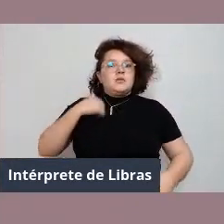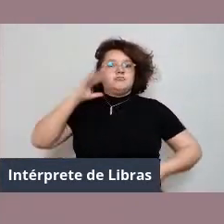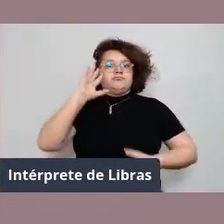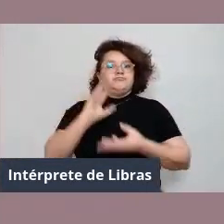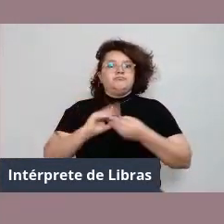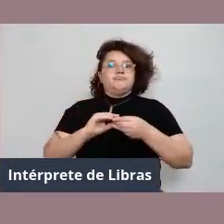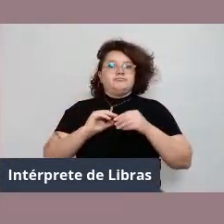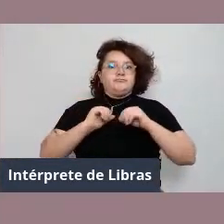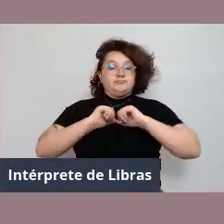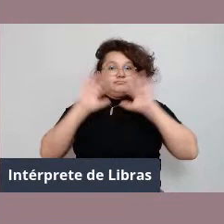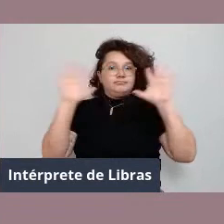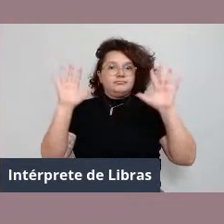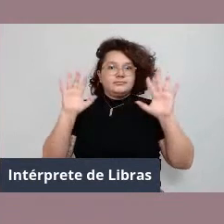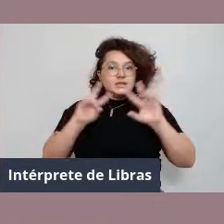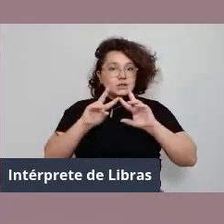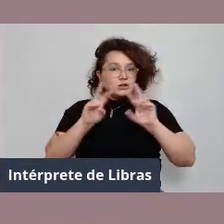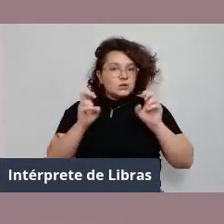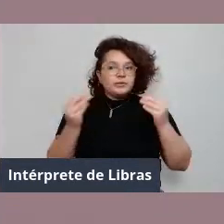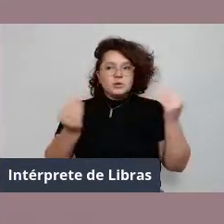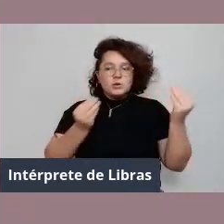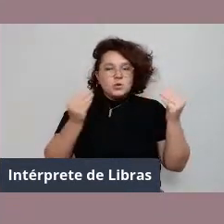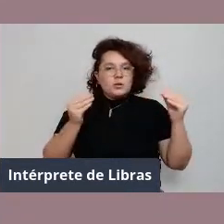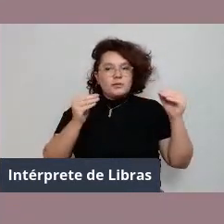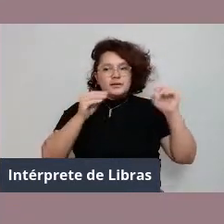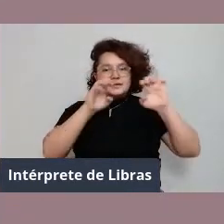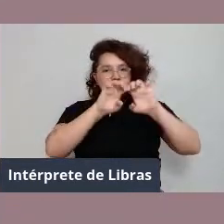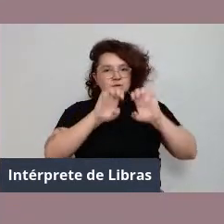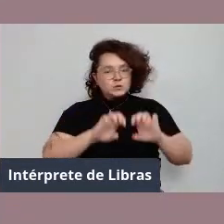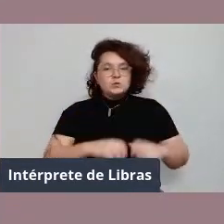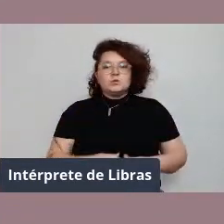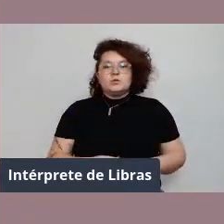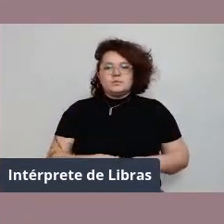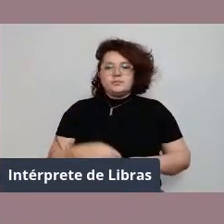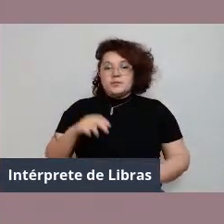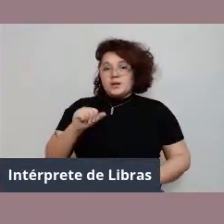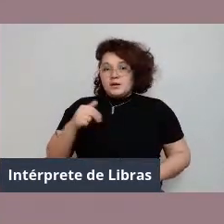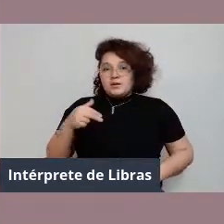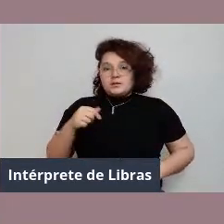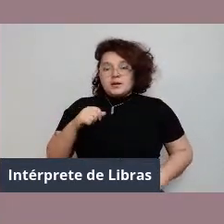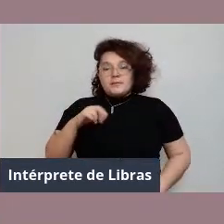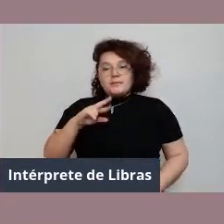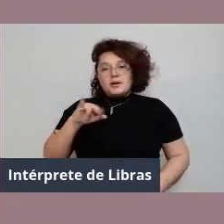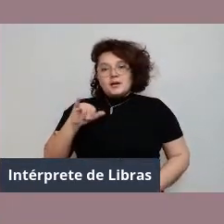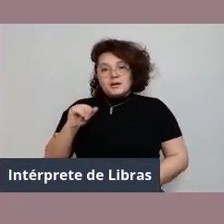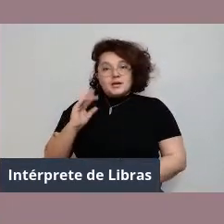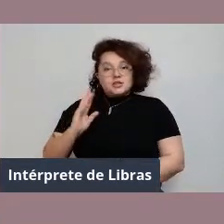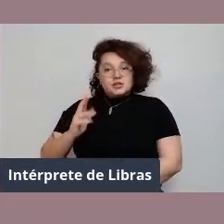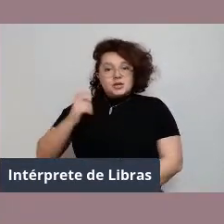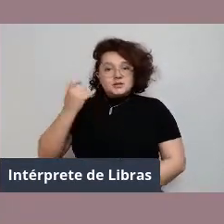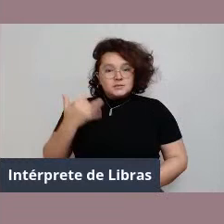isso até que a Ana Maria mencionou, né? uma